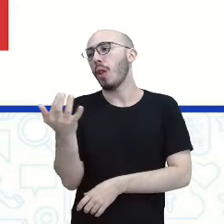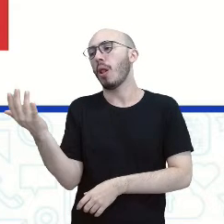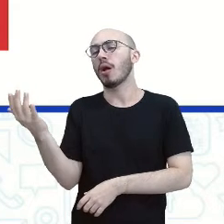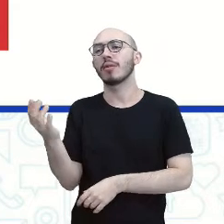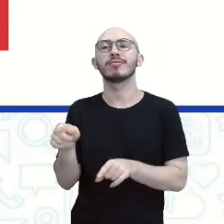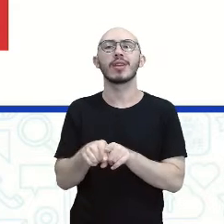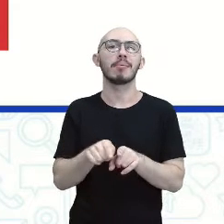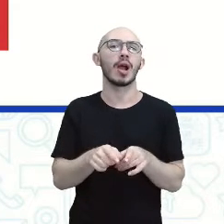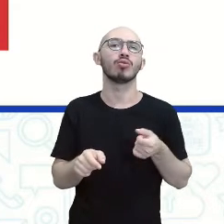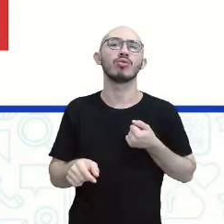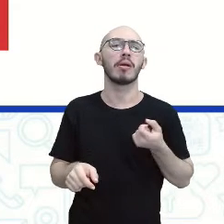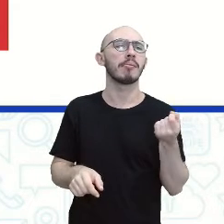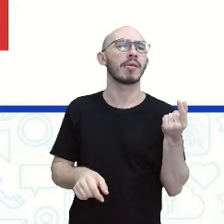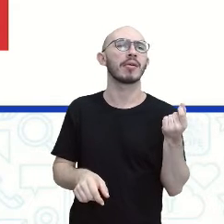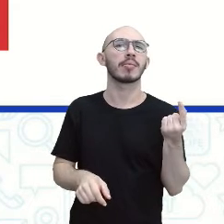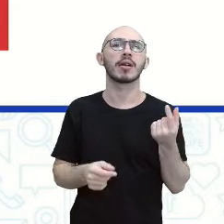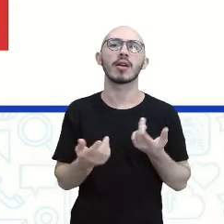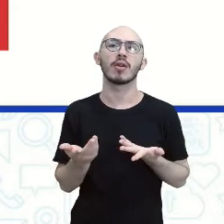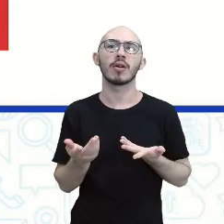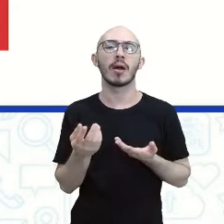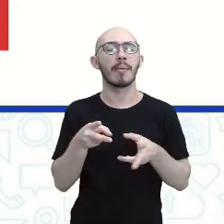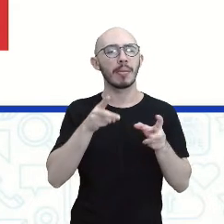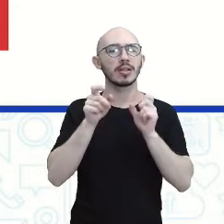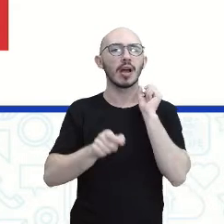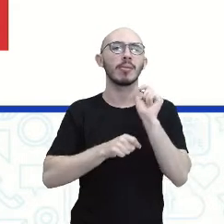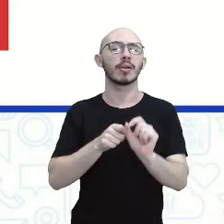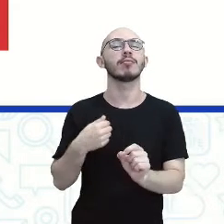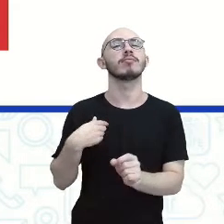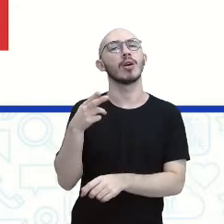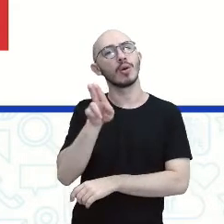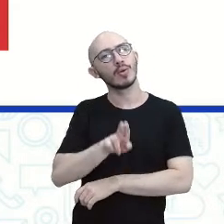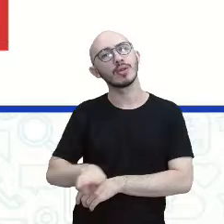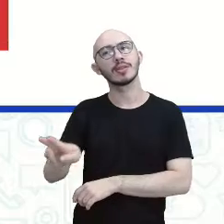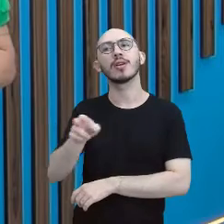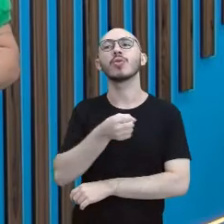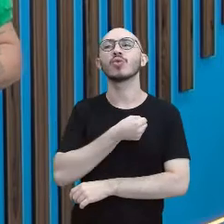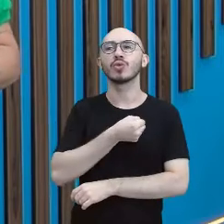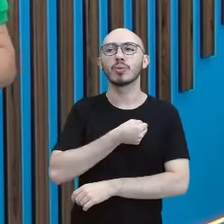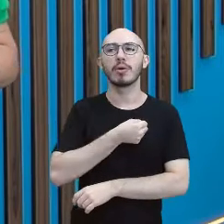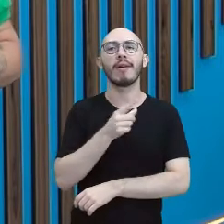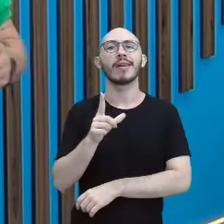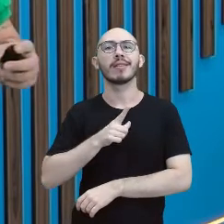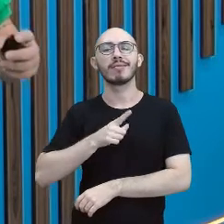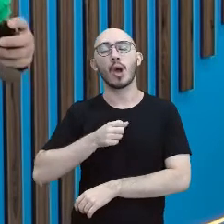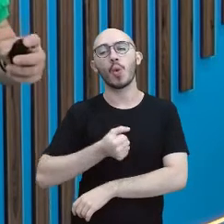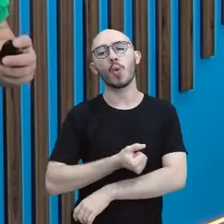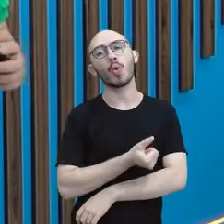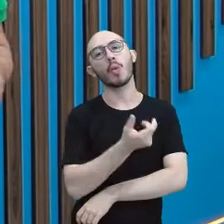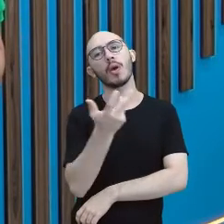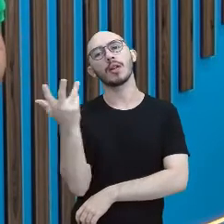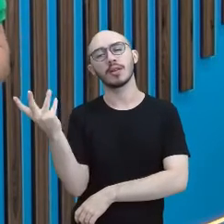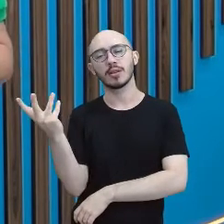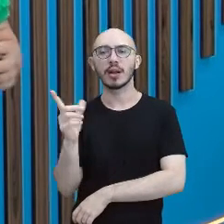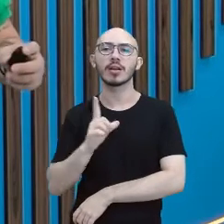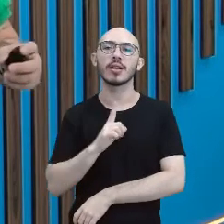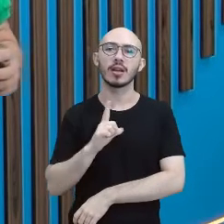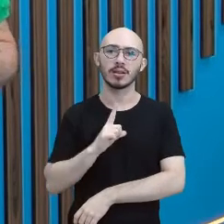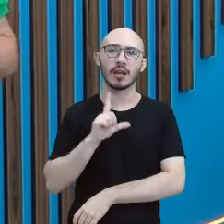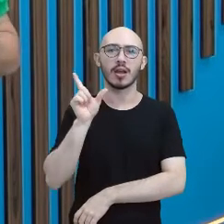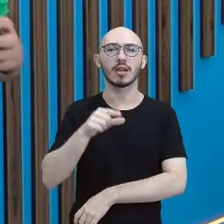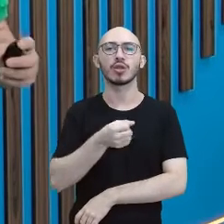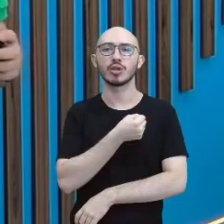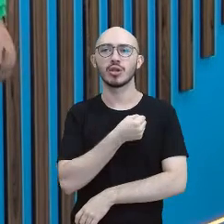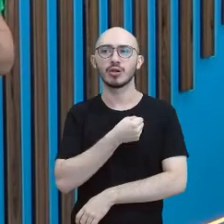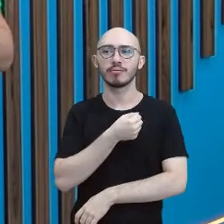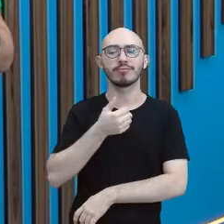número muito pequeno. Então, perceba que a gente está trabalhando sempre com esses números aí, com a quantidade de algarismos